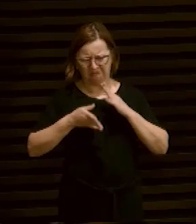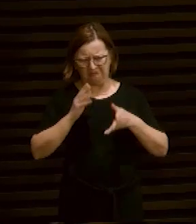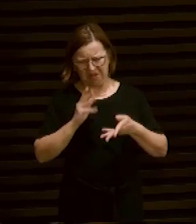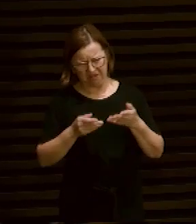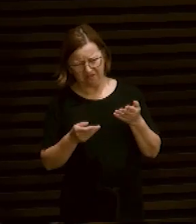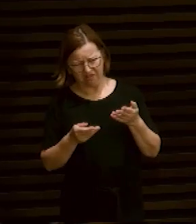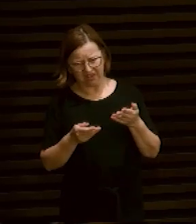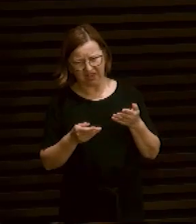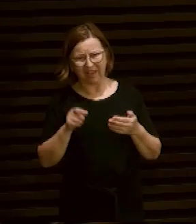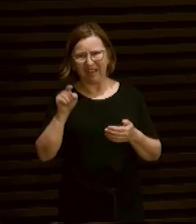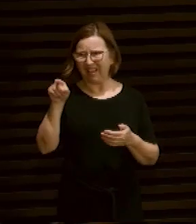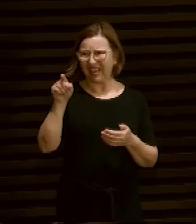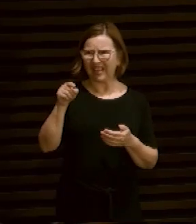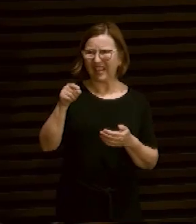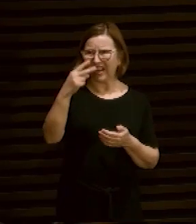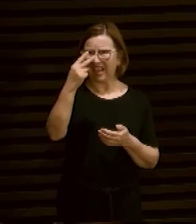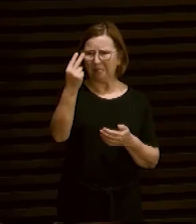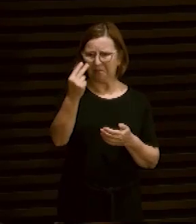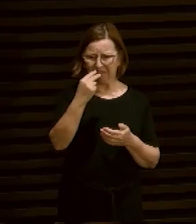porque eu tô ruim.